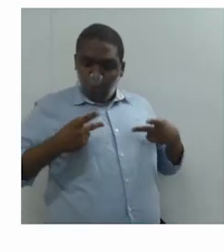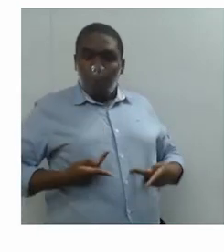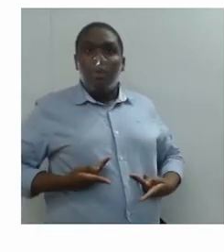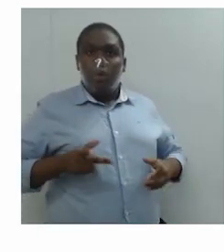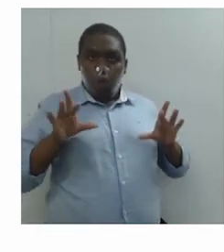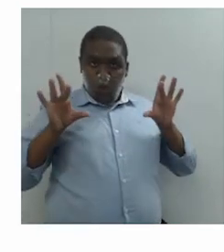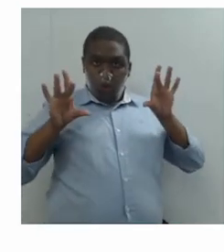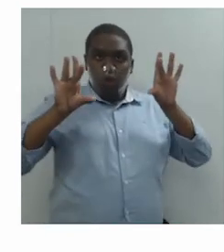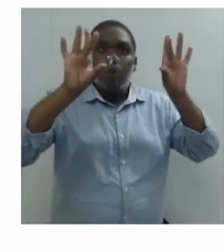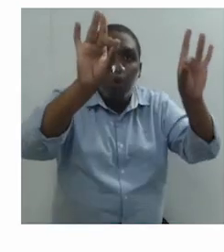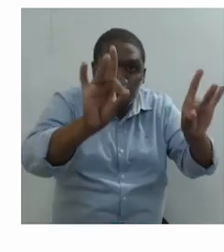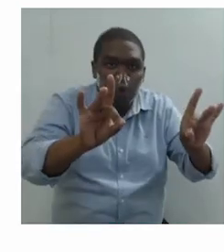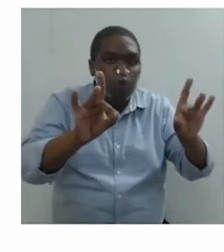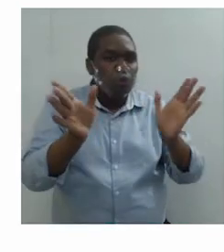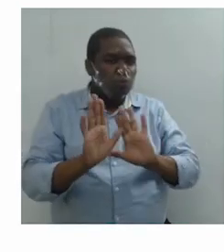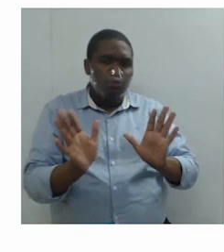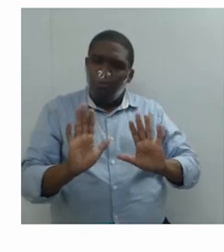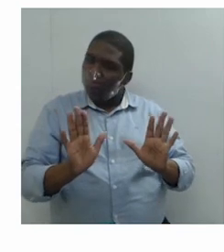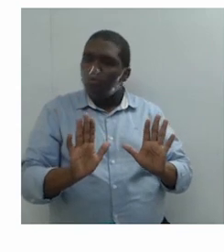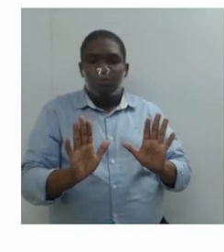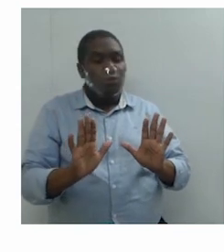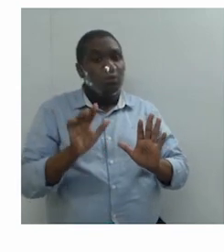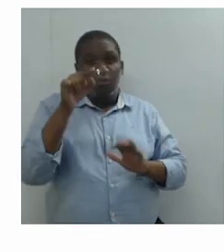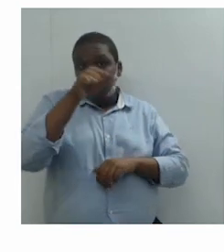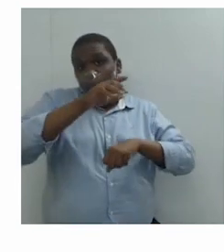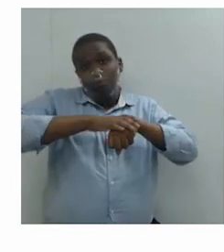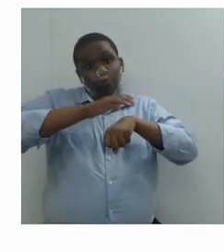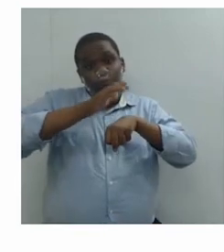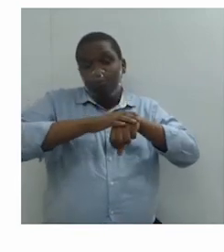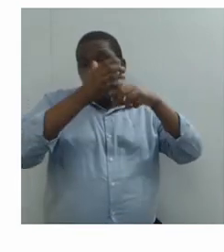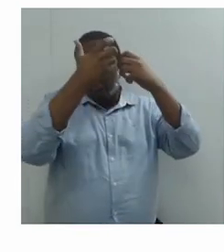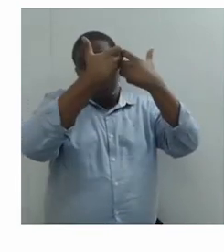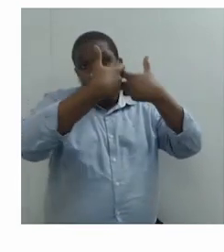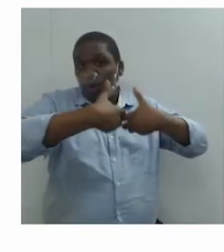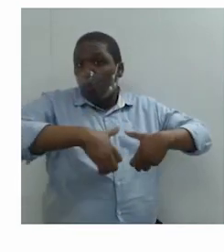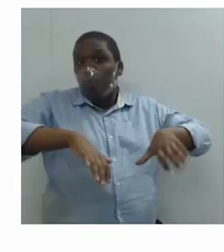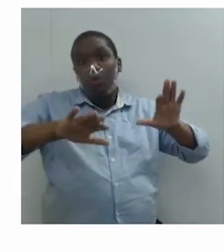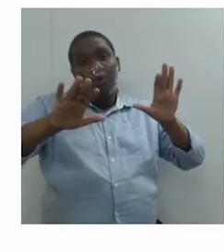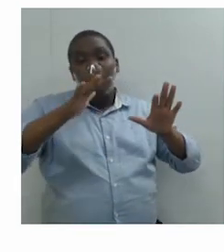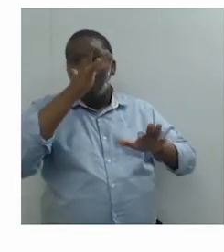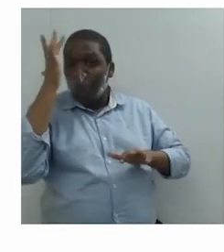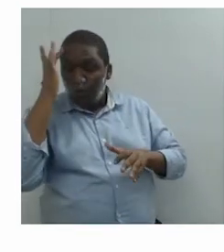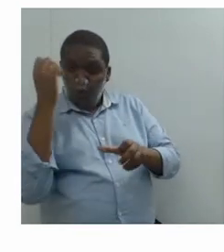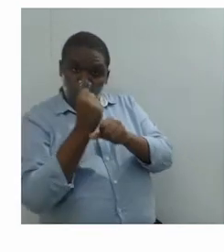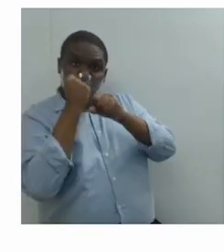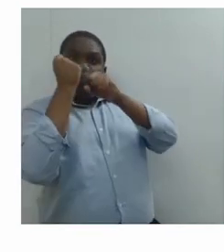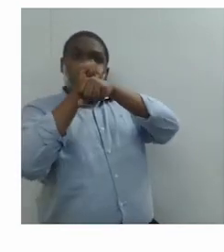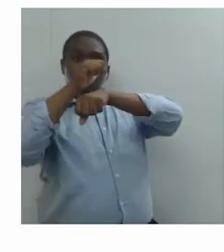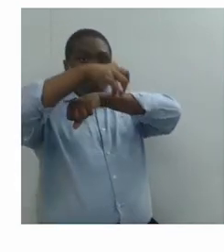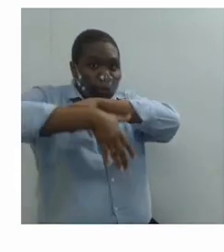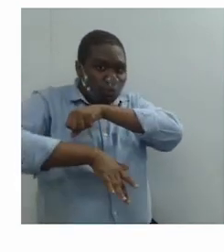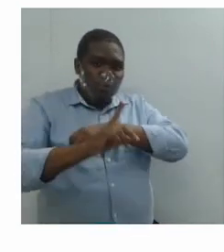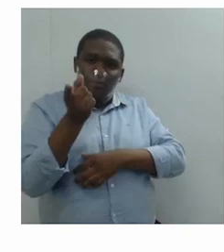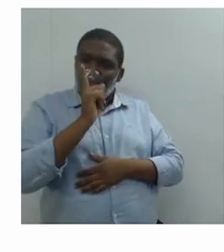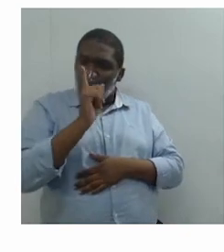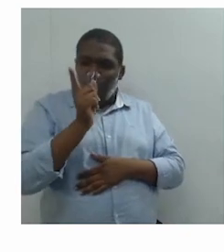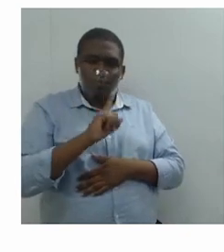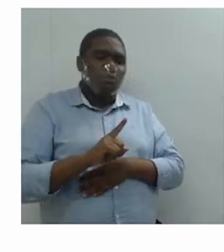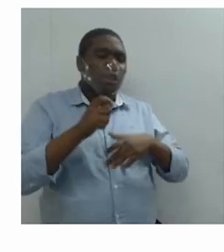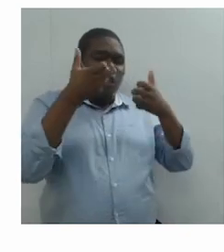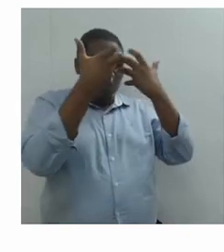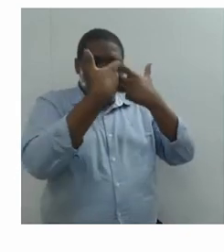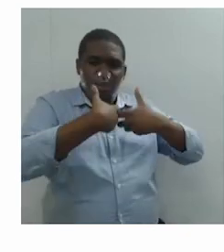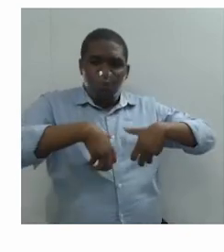homem. O homem não mexeu. O homem não transformou. O homem